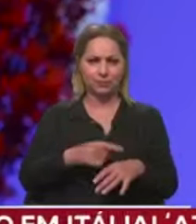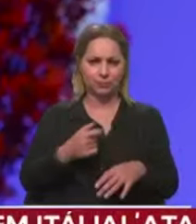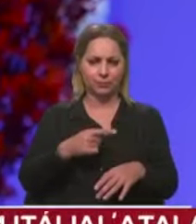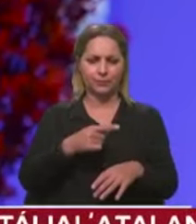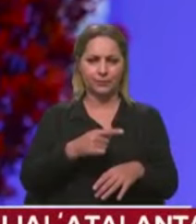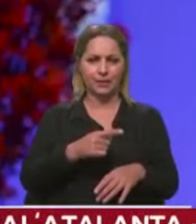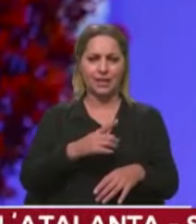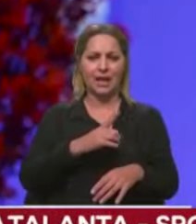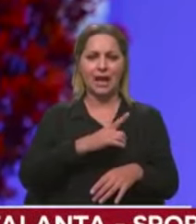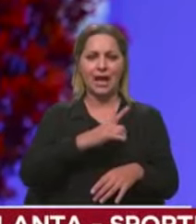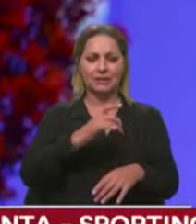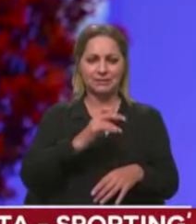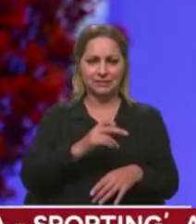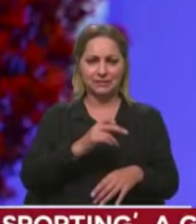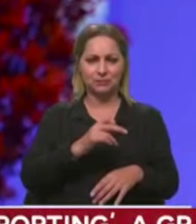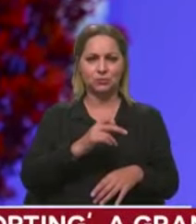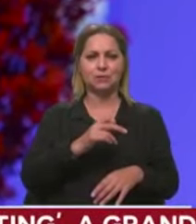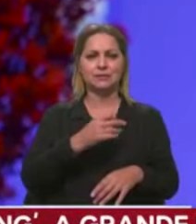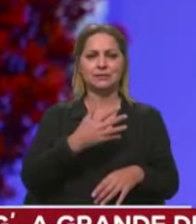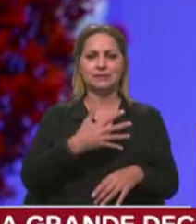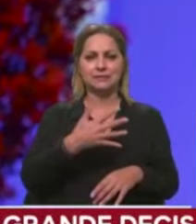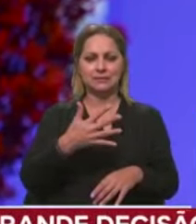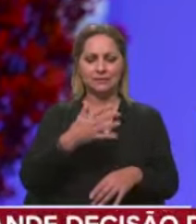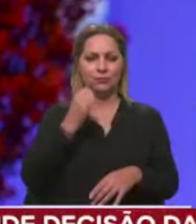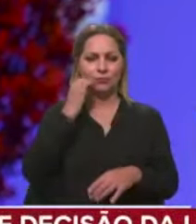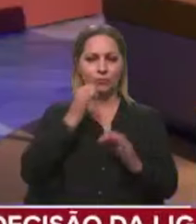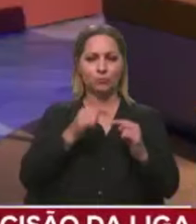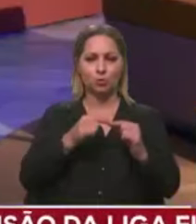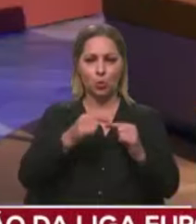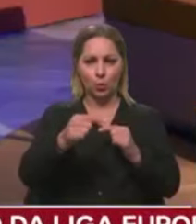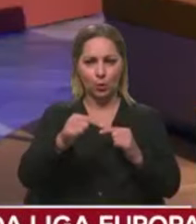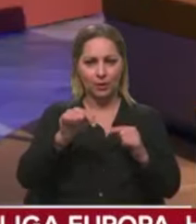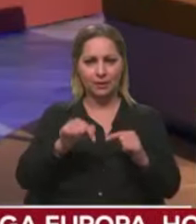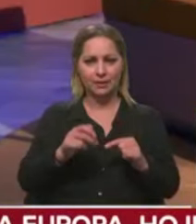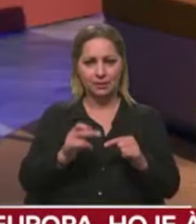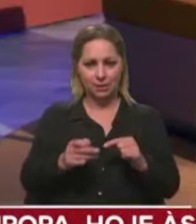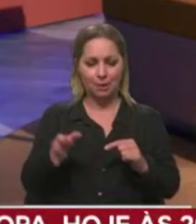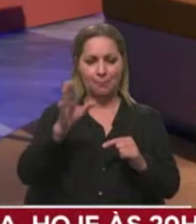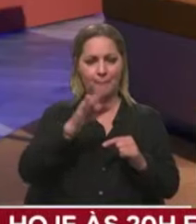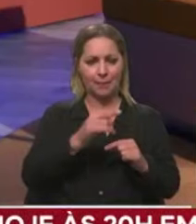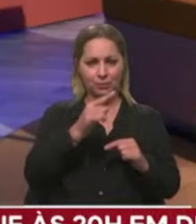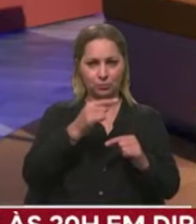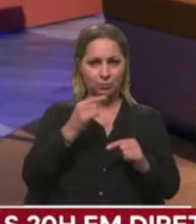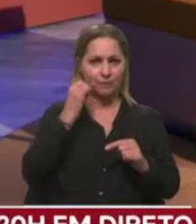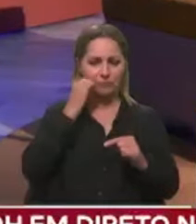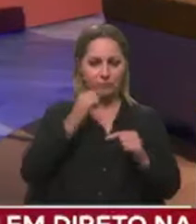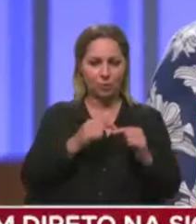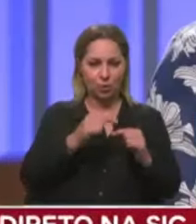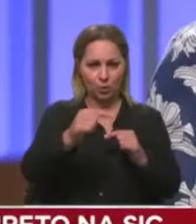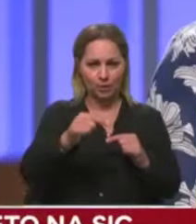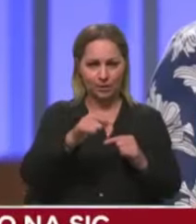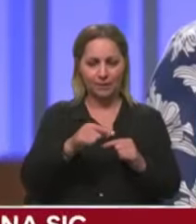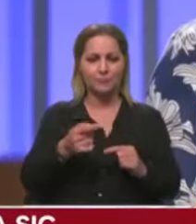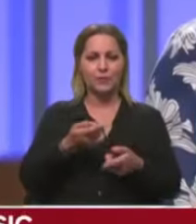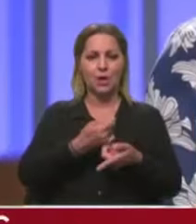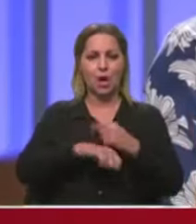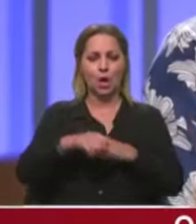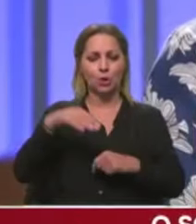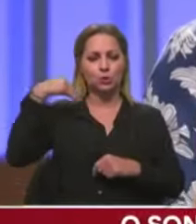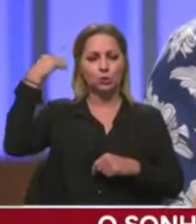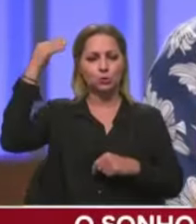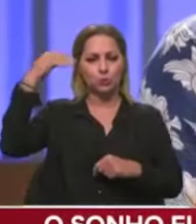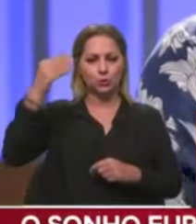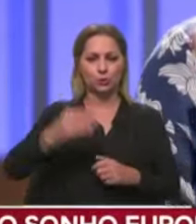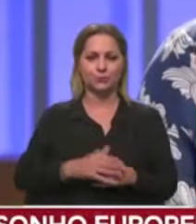anos já fizemos juntos cinco longas metragens e este ano vamos fazer mais uma cham da loja dos sonhos então is